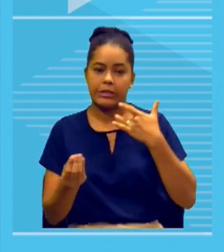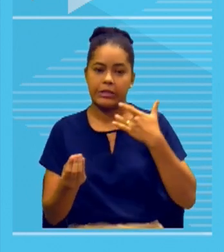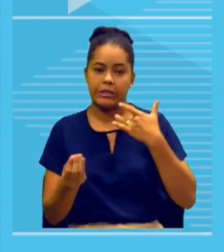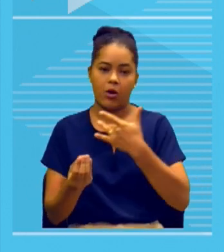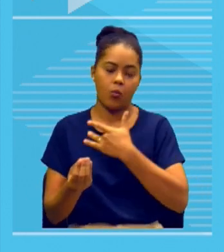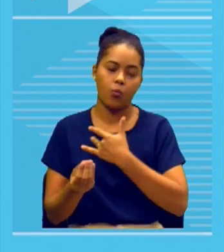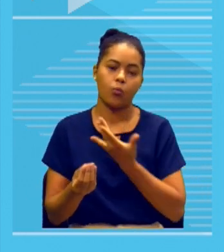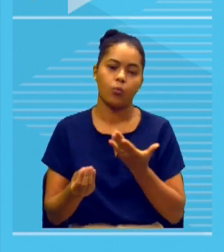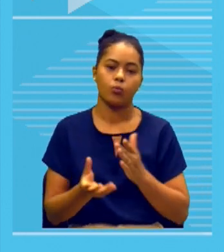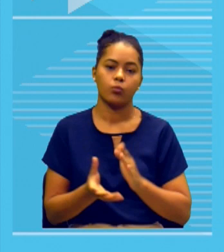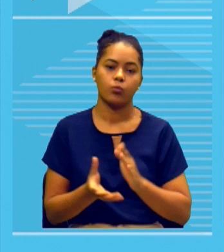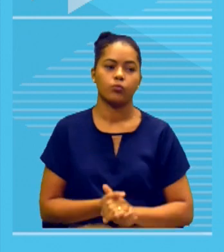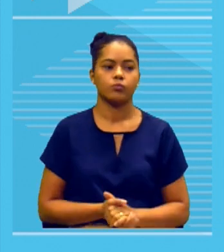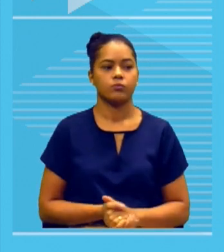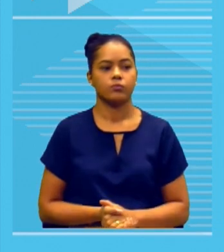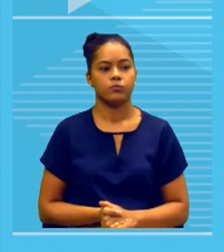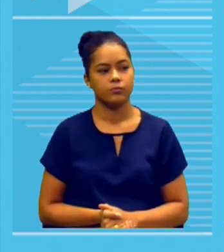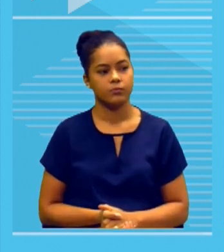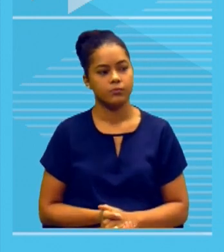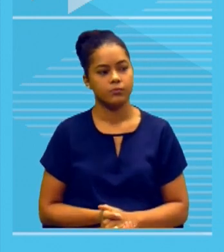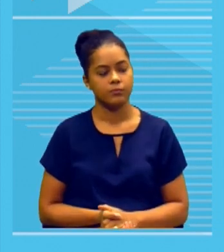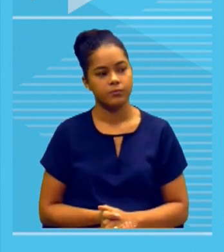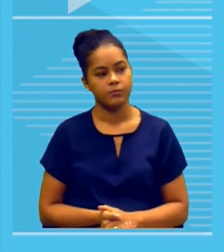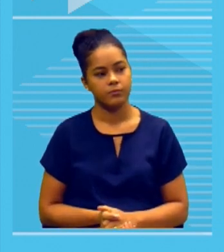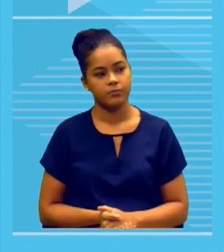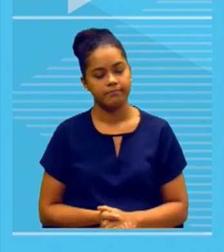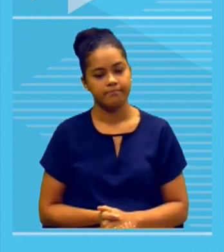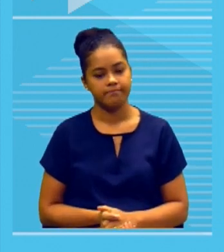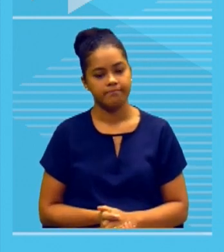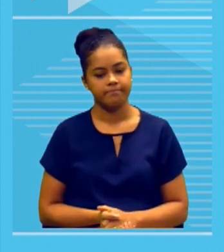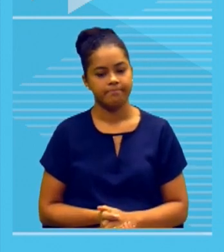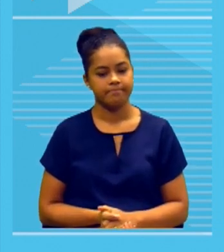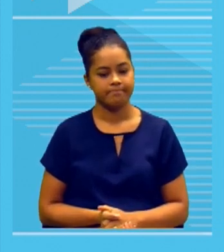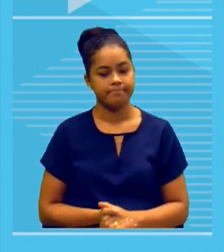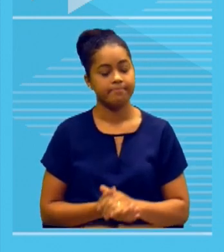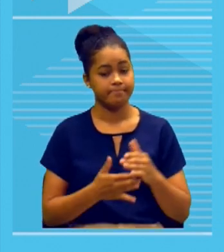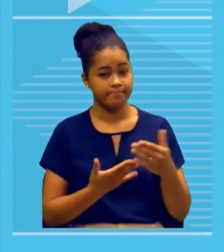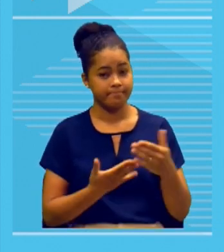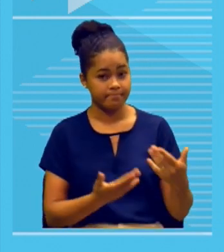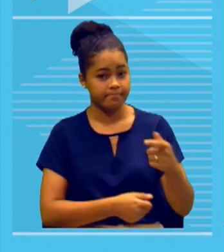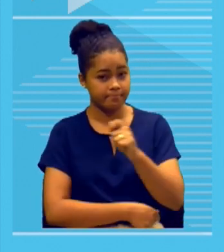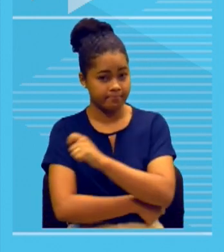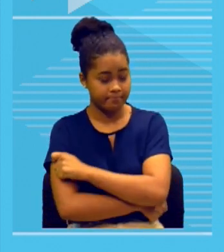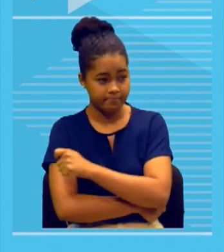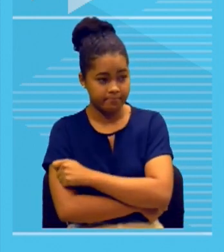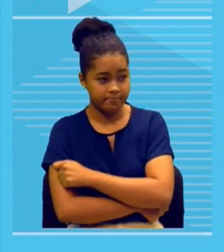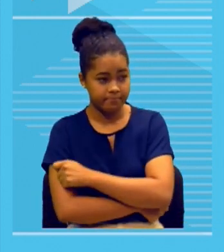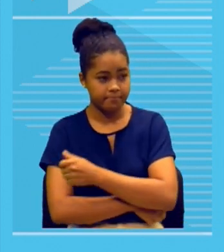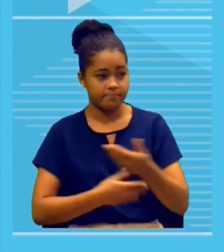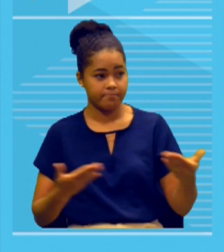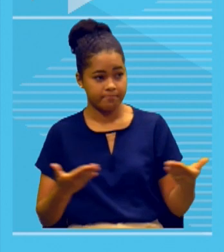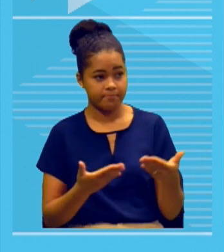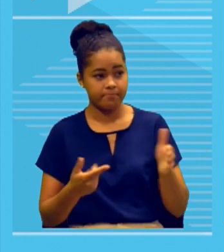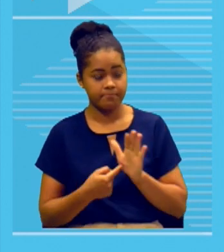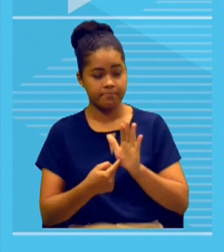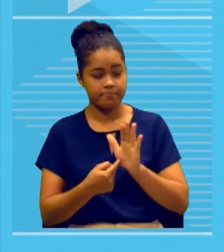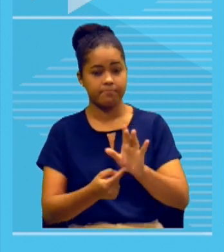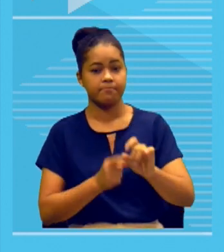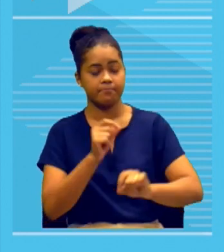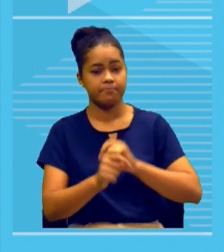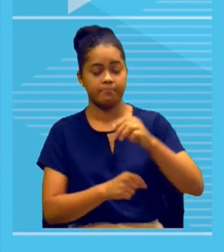vamos andar mais um pouquinho a próclise ou não é legal aí turma vamos para mesóclise